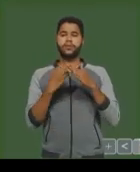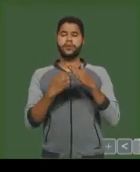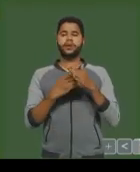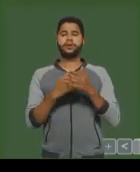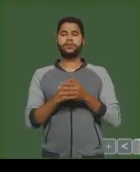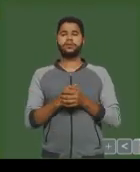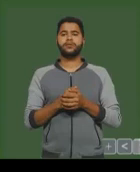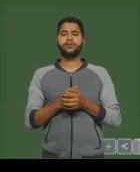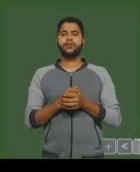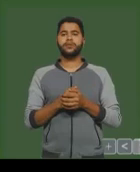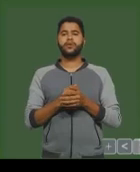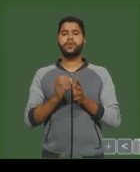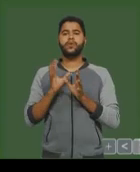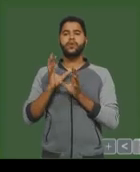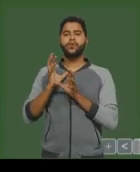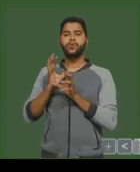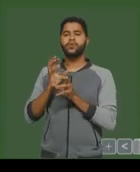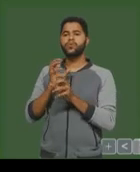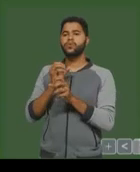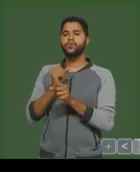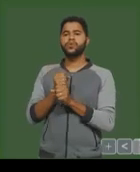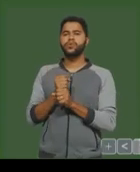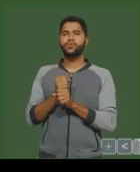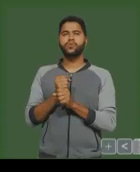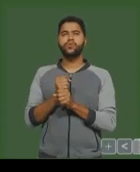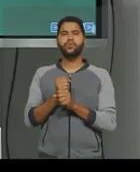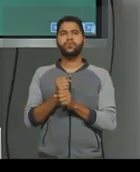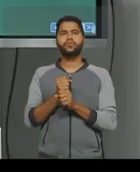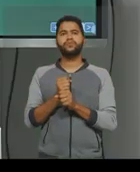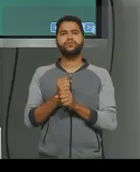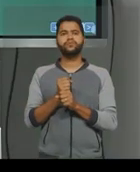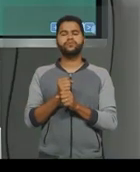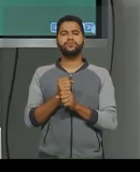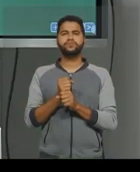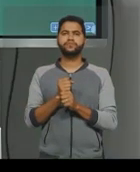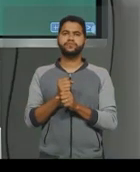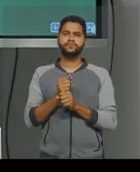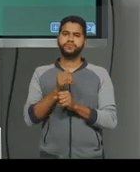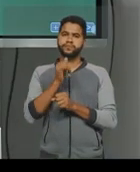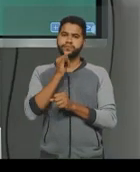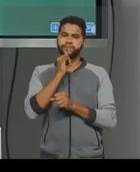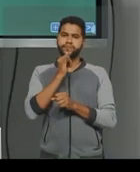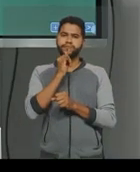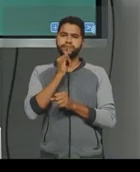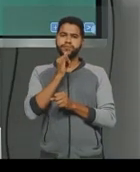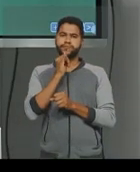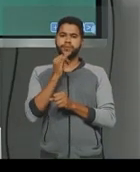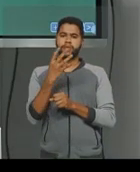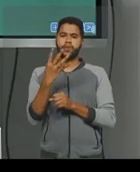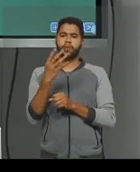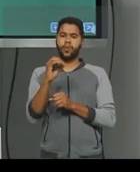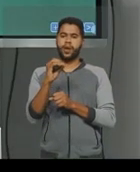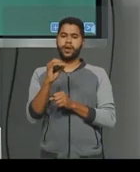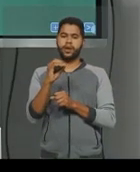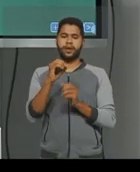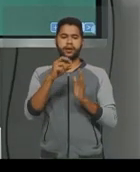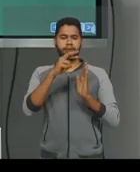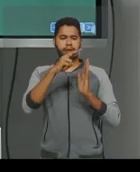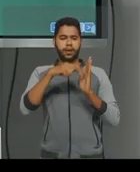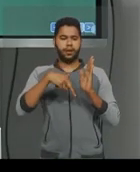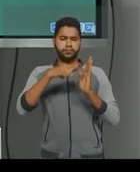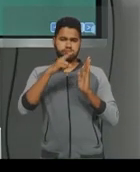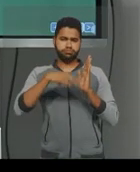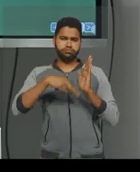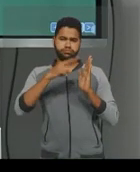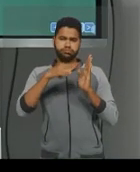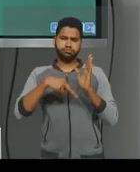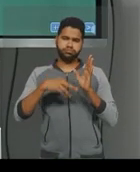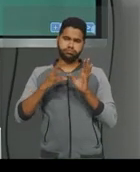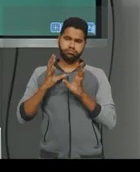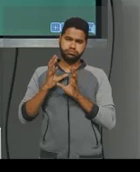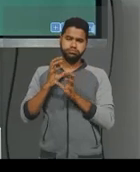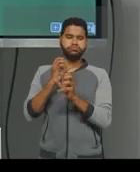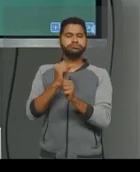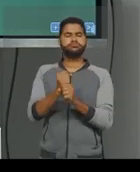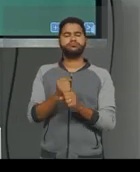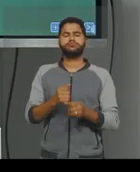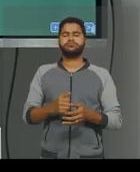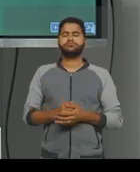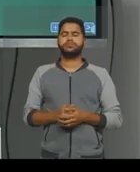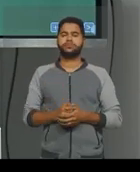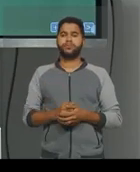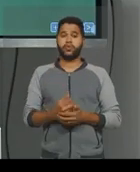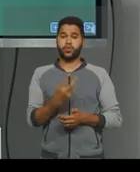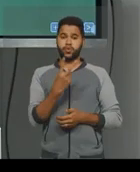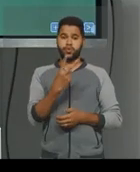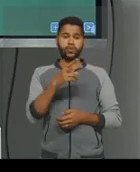ler um total de, vamos dizer assim, de 40 relatórios, ok? Bom, só que aí